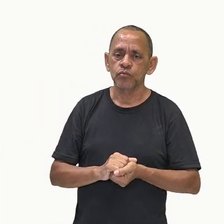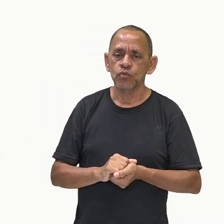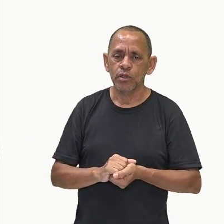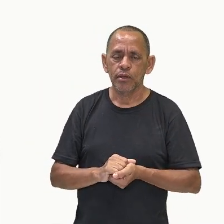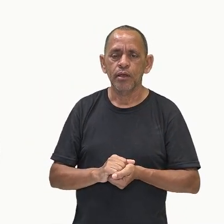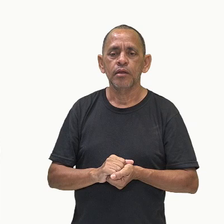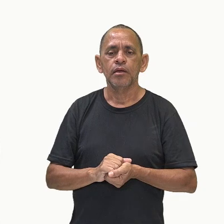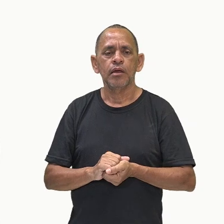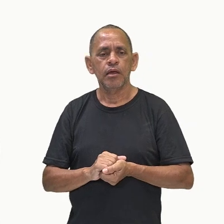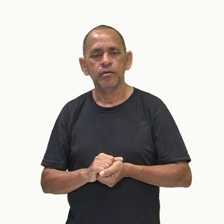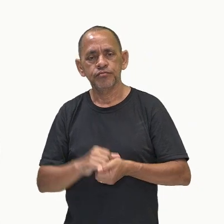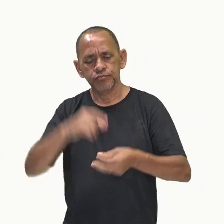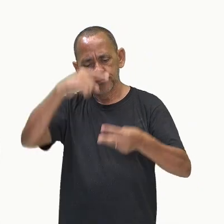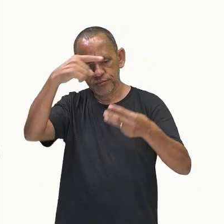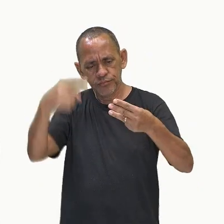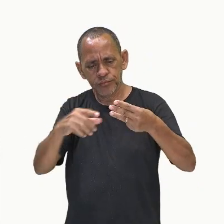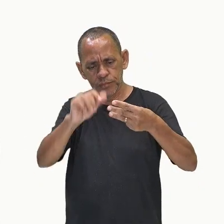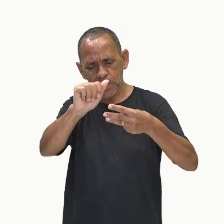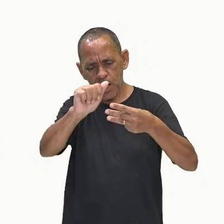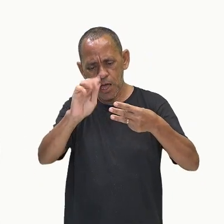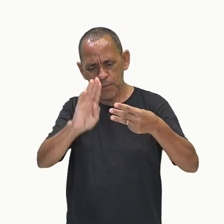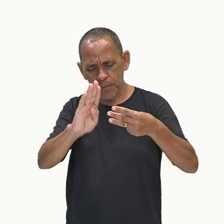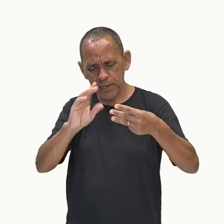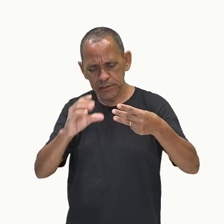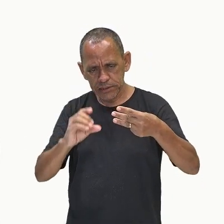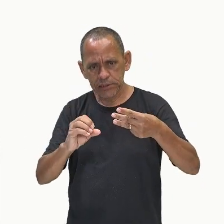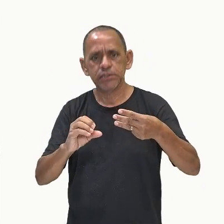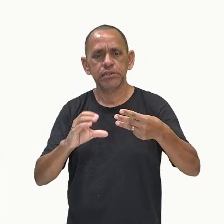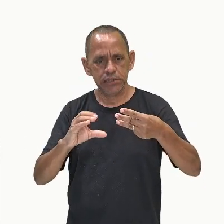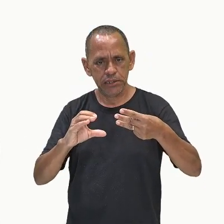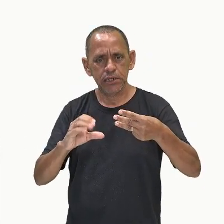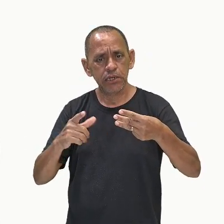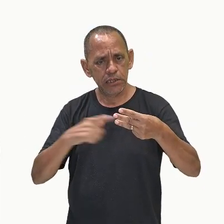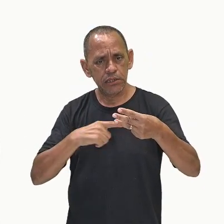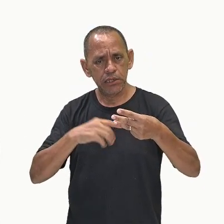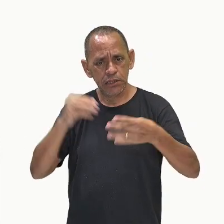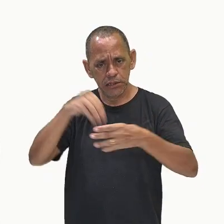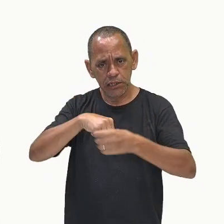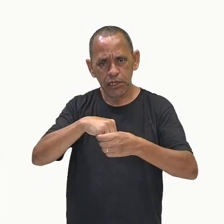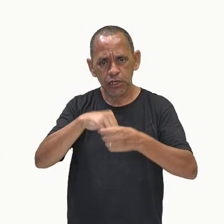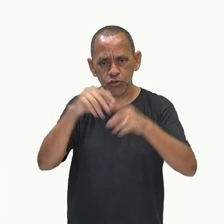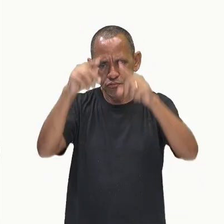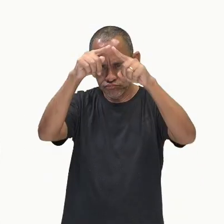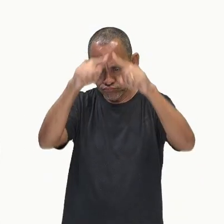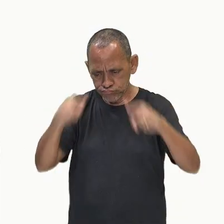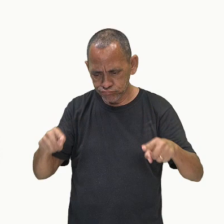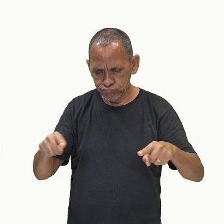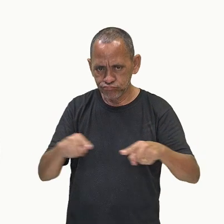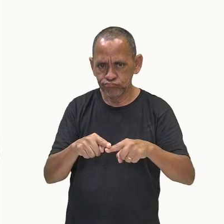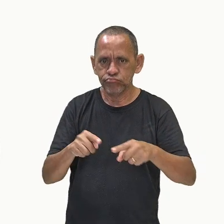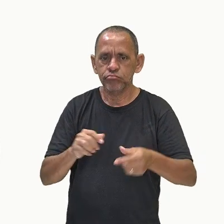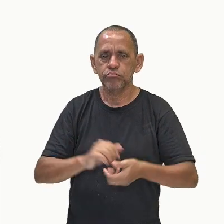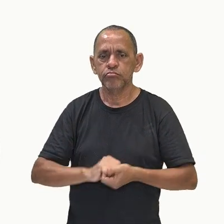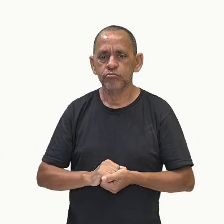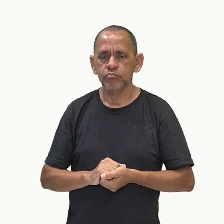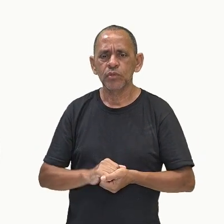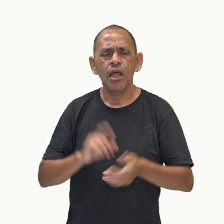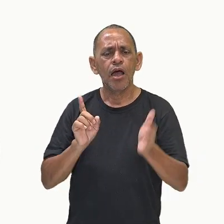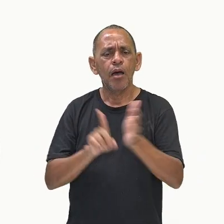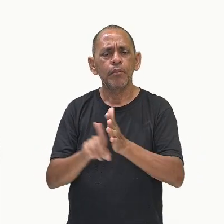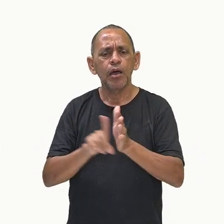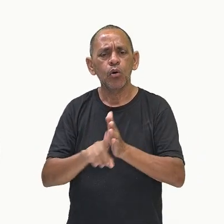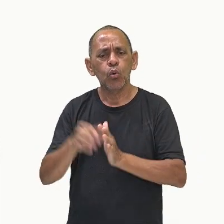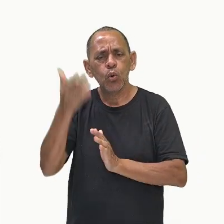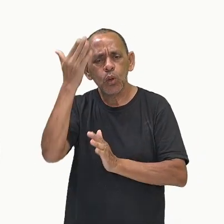C formam um triângulo. Então, isso daí já é fato. O que a questão está querendo saber é o